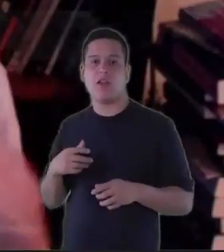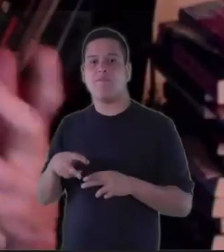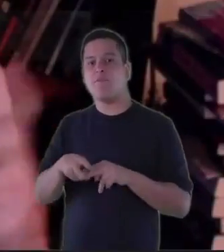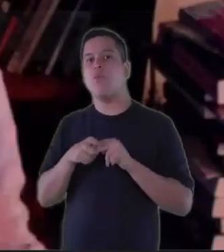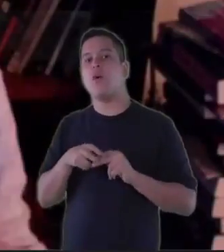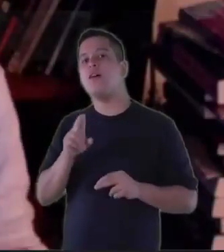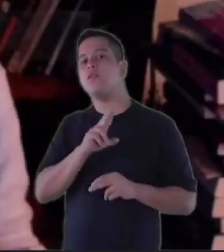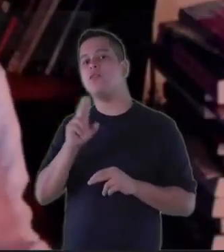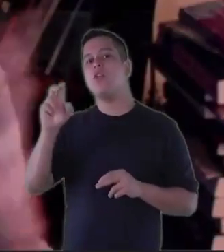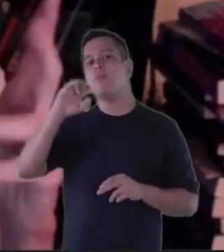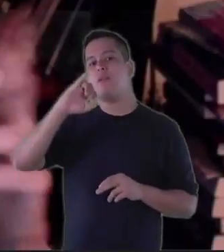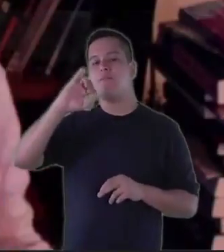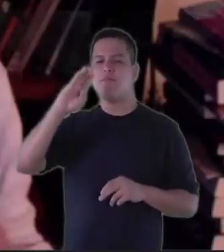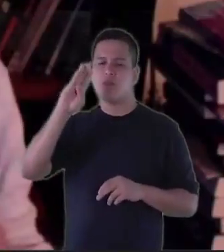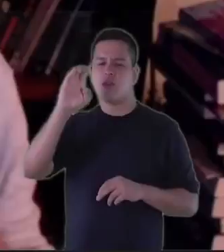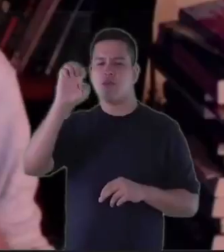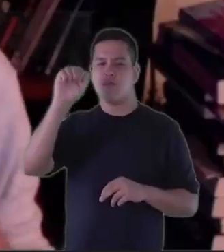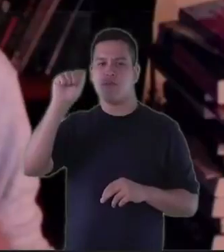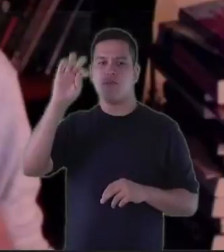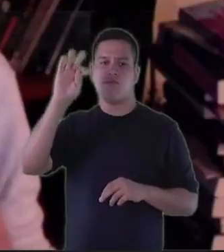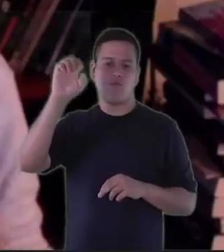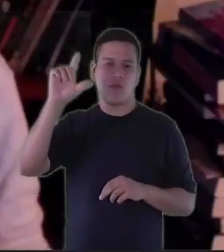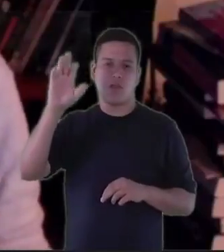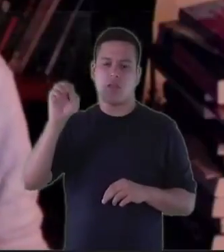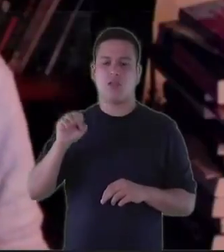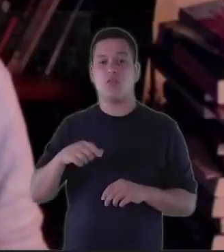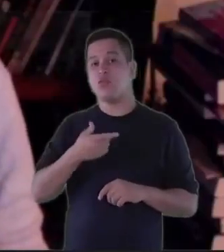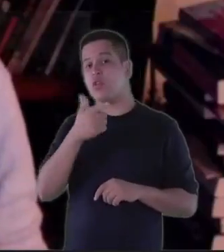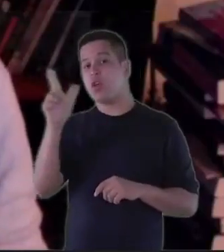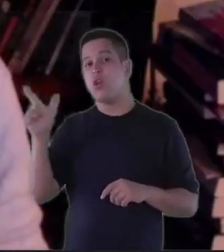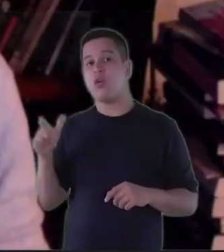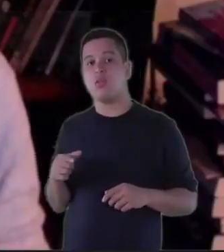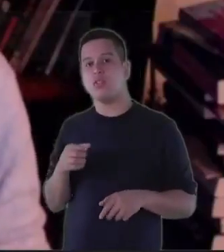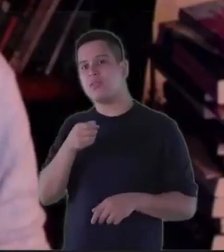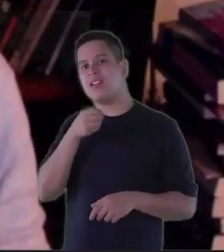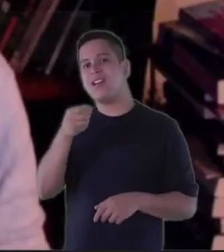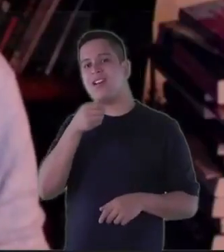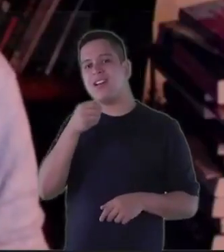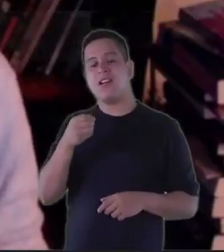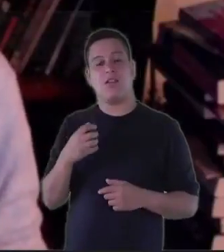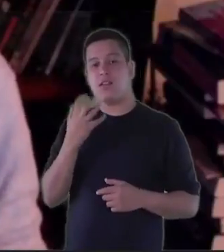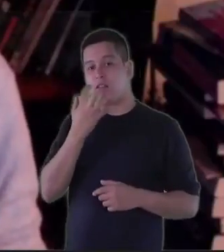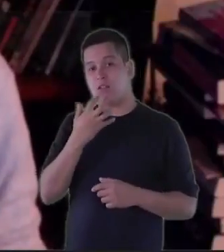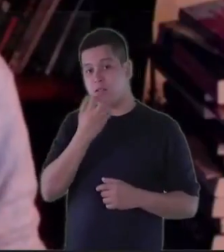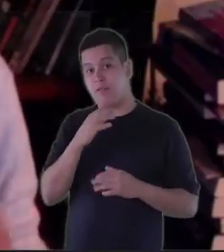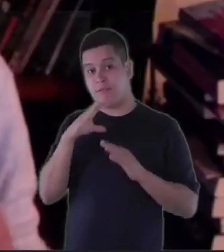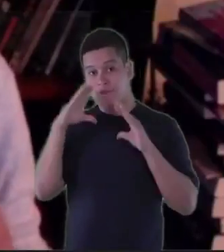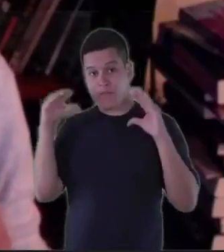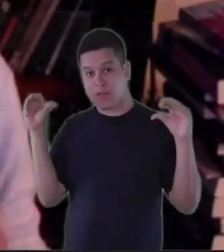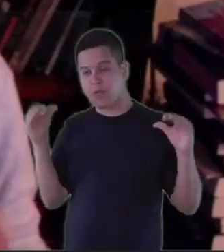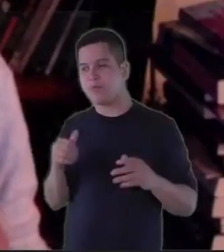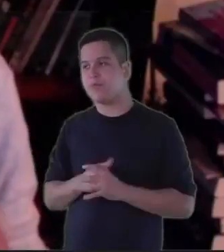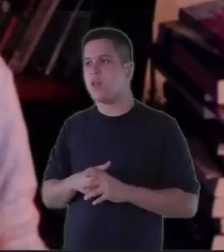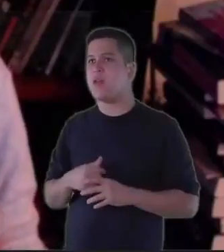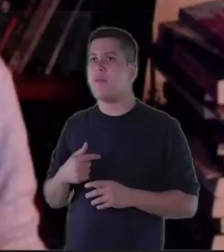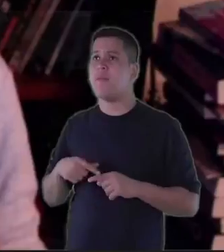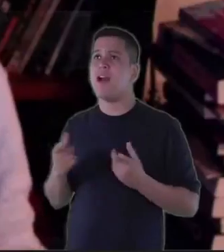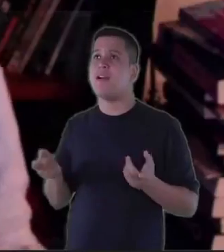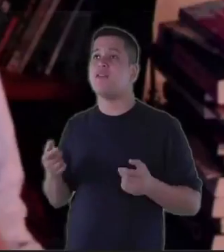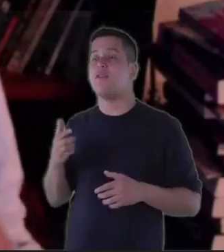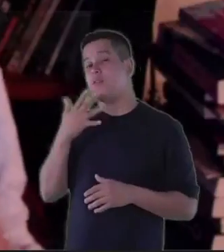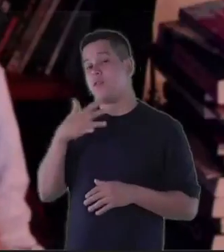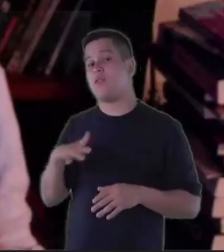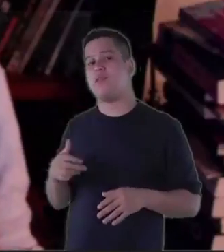Stones, Beatles, Roberto Carlos, mas sempre tive, desde criança, sempre fui um leitor voraz,